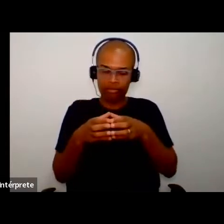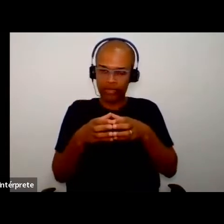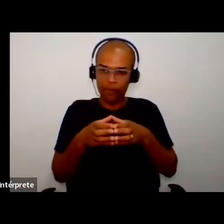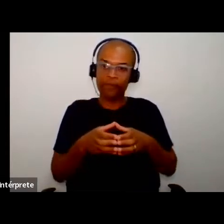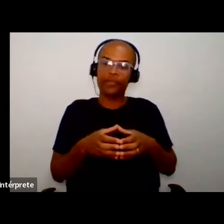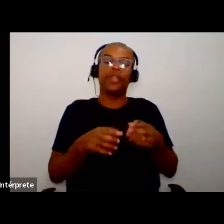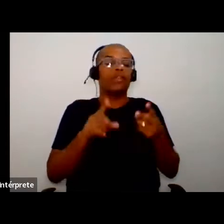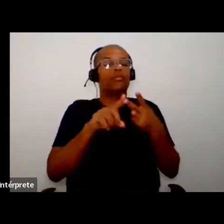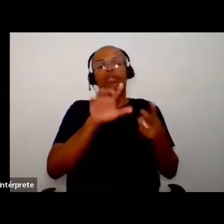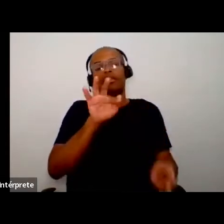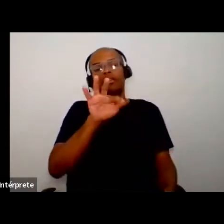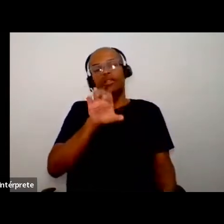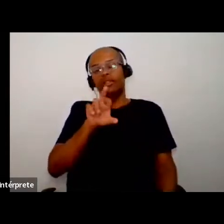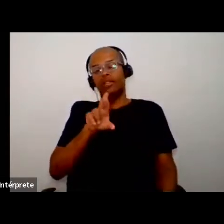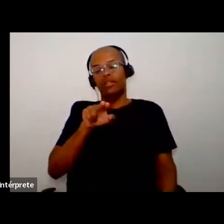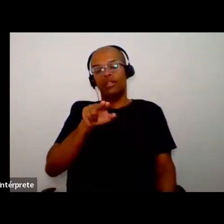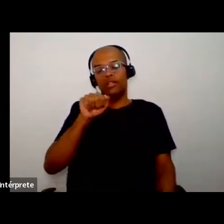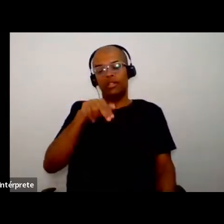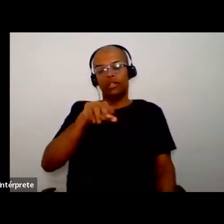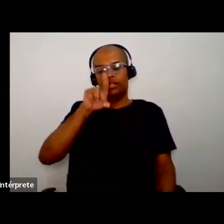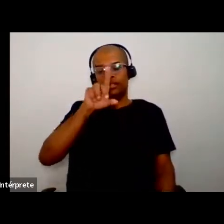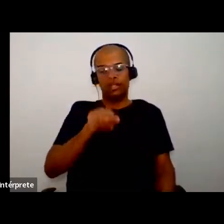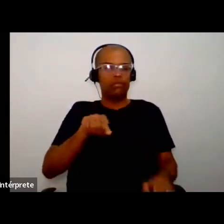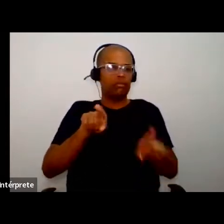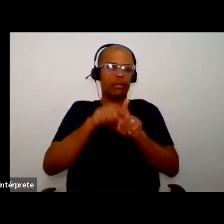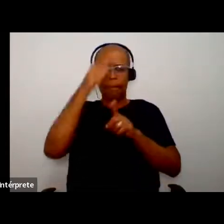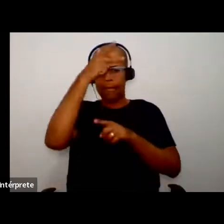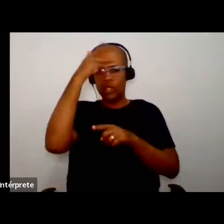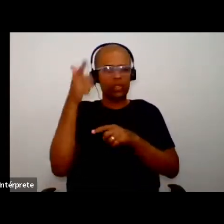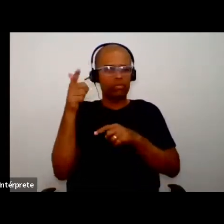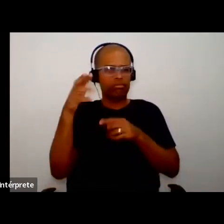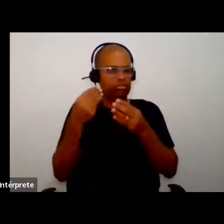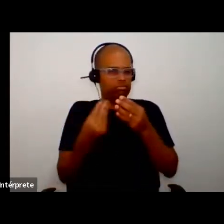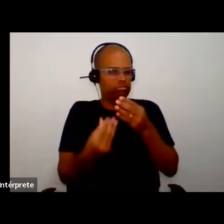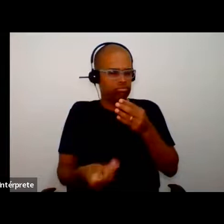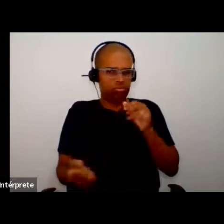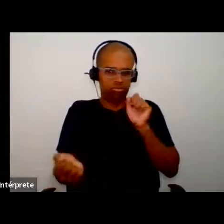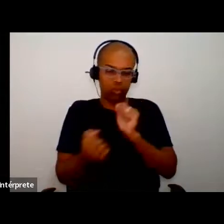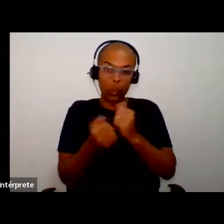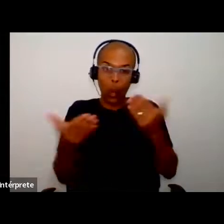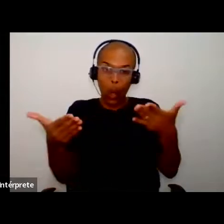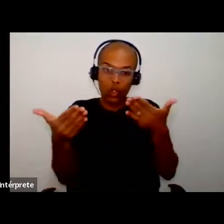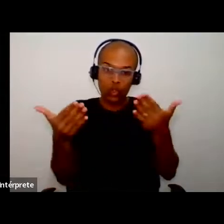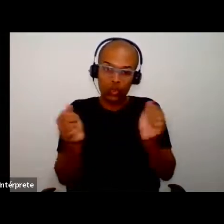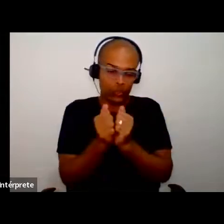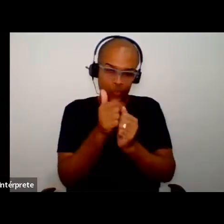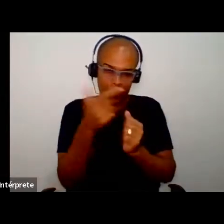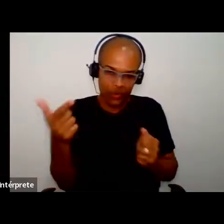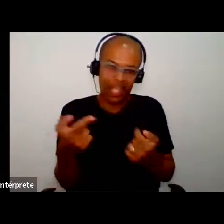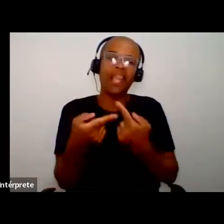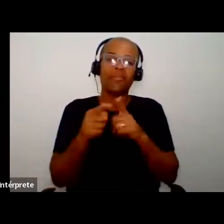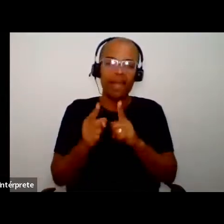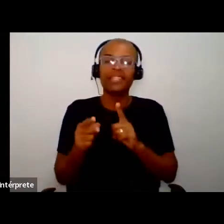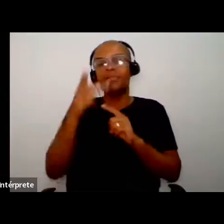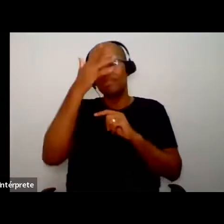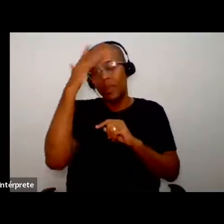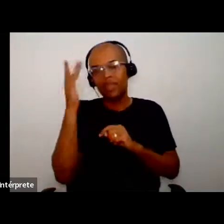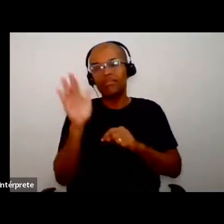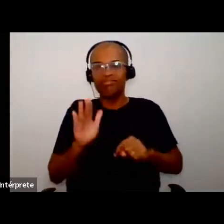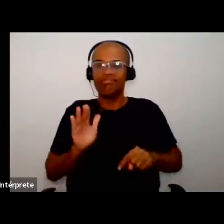e muitas pessoas, né, que nem estão mais aqui com a gente agora discutindo, né, mas que estão